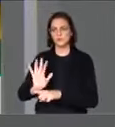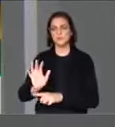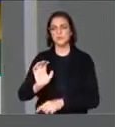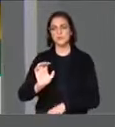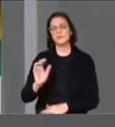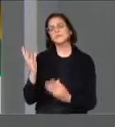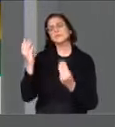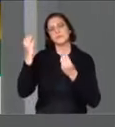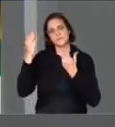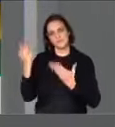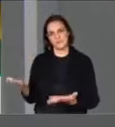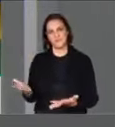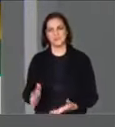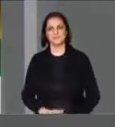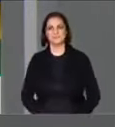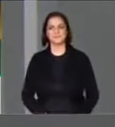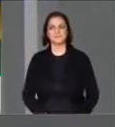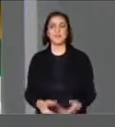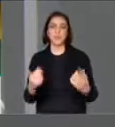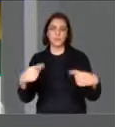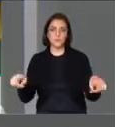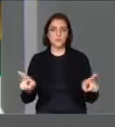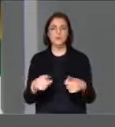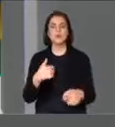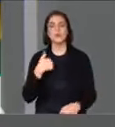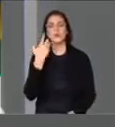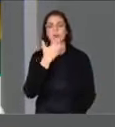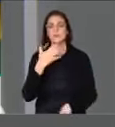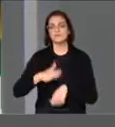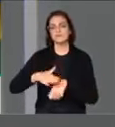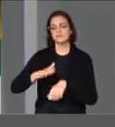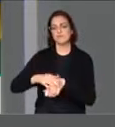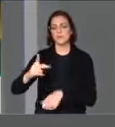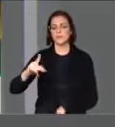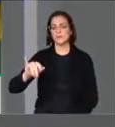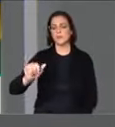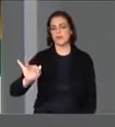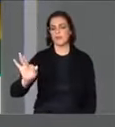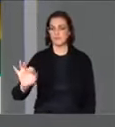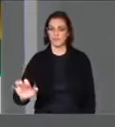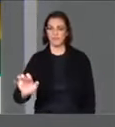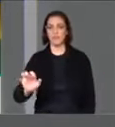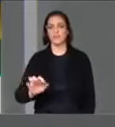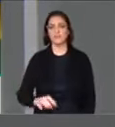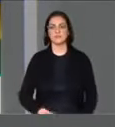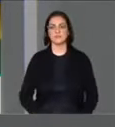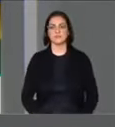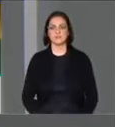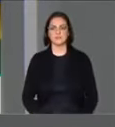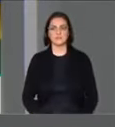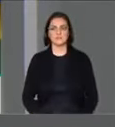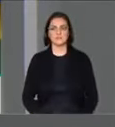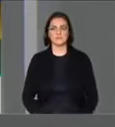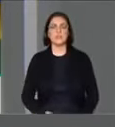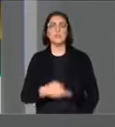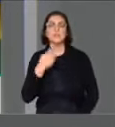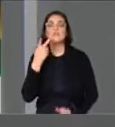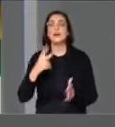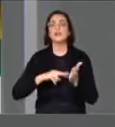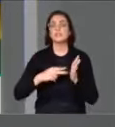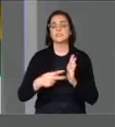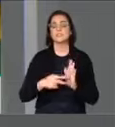Leandra, muito obrigada. E essa música que eu vou cantar de Piaf, ela diz: eu nunca me arrependo de